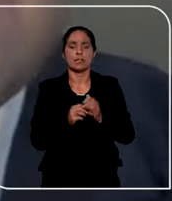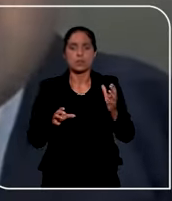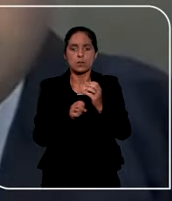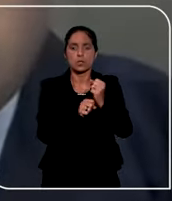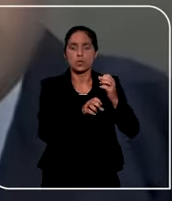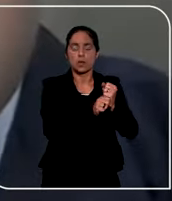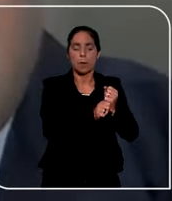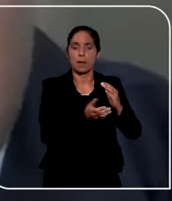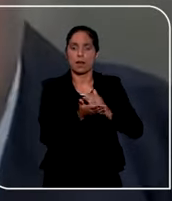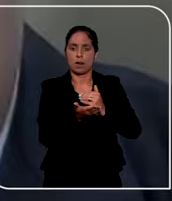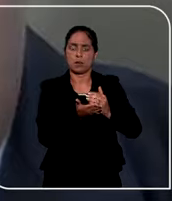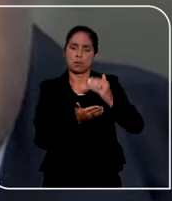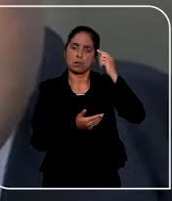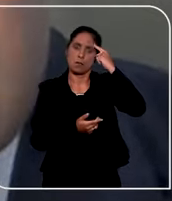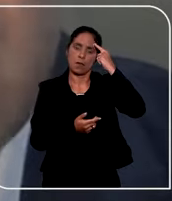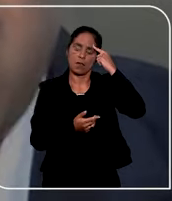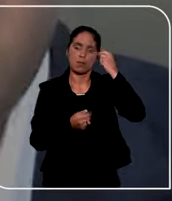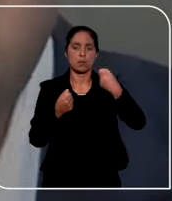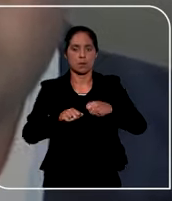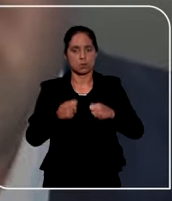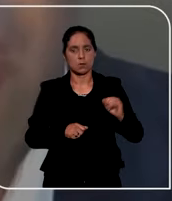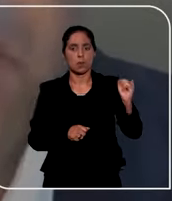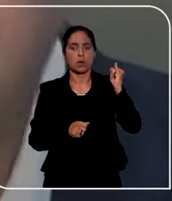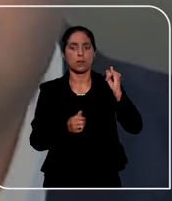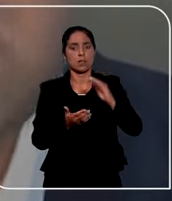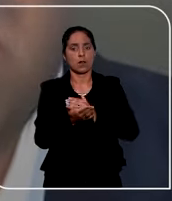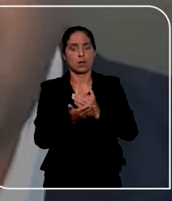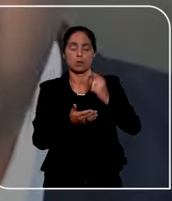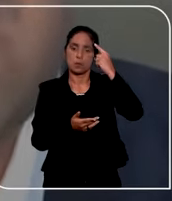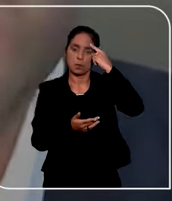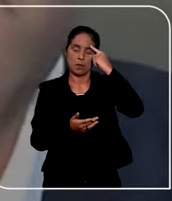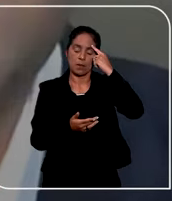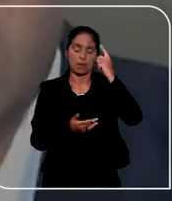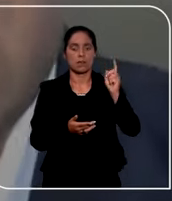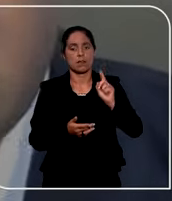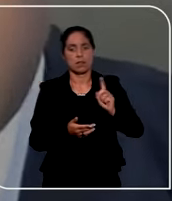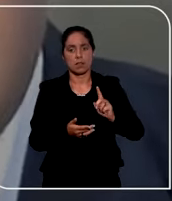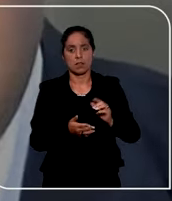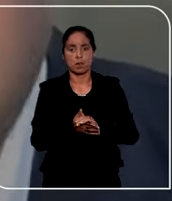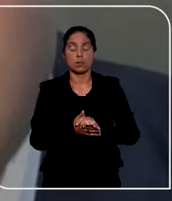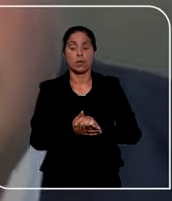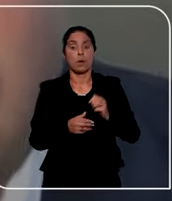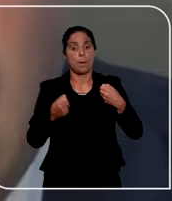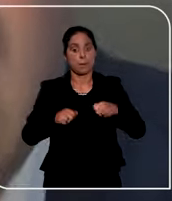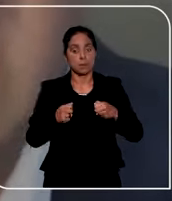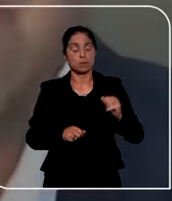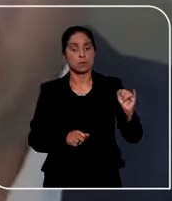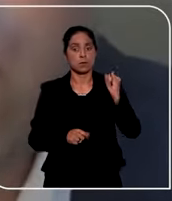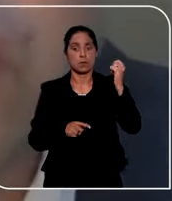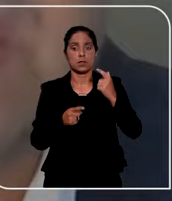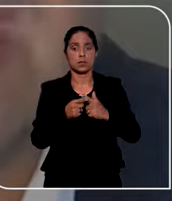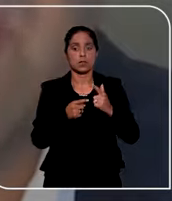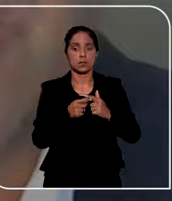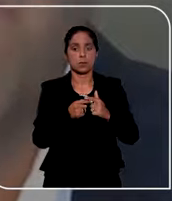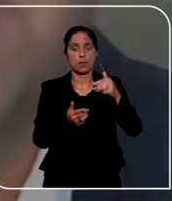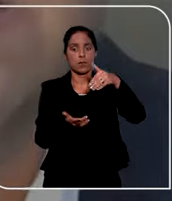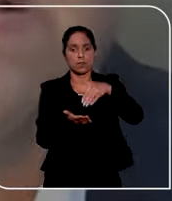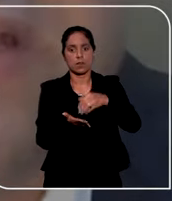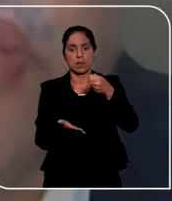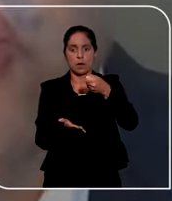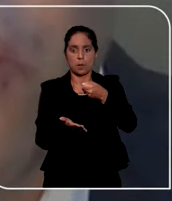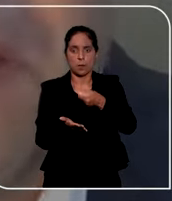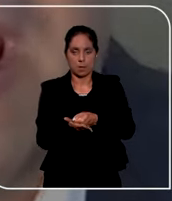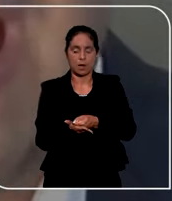e outros juízes que entendiam que não e isso isso é fundamental para você saber o preço final da energia elétrica a t que é uma